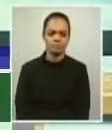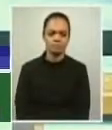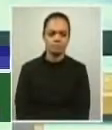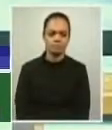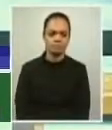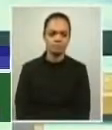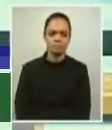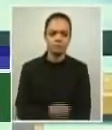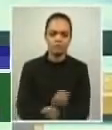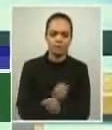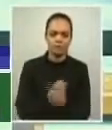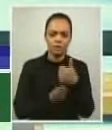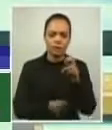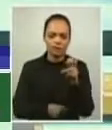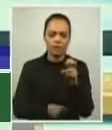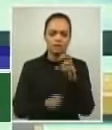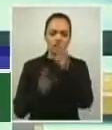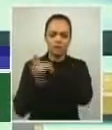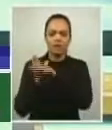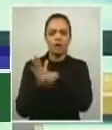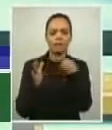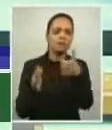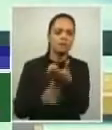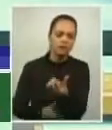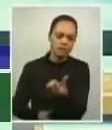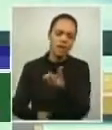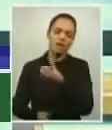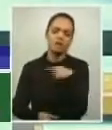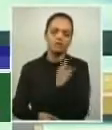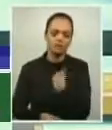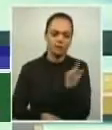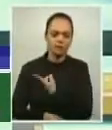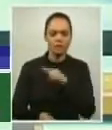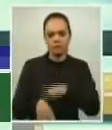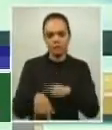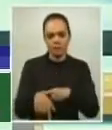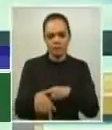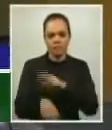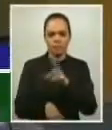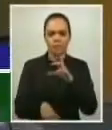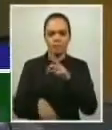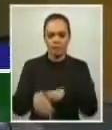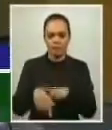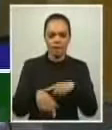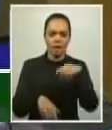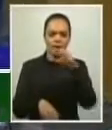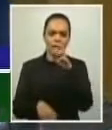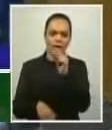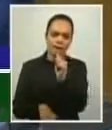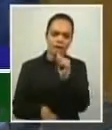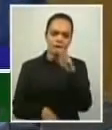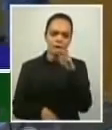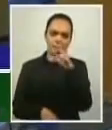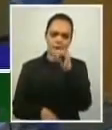século 15 século 16 da nossa era chamada era Cristã depois de Cristo